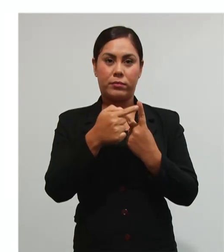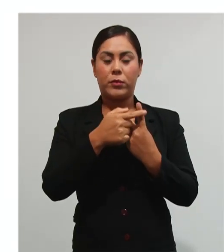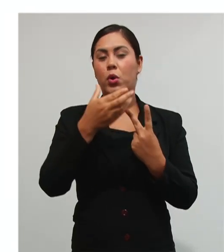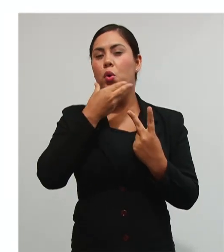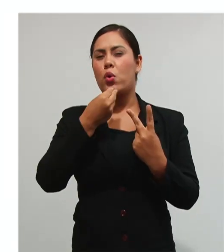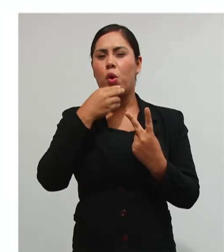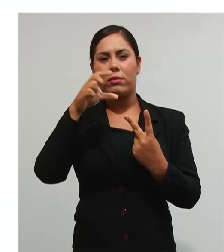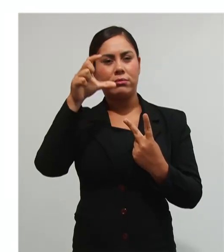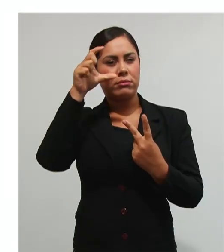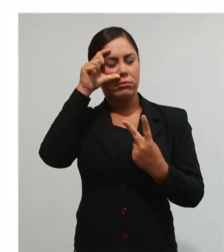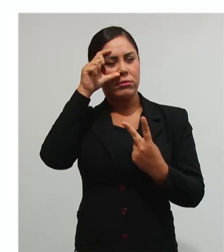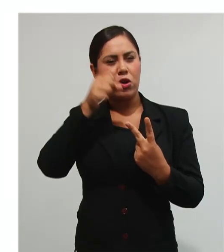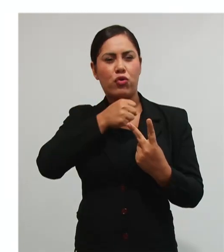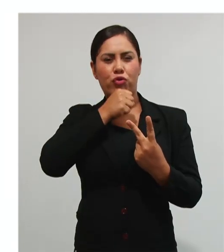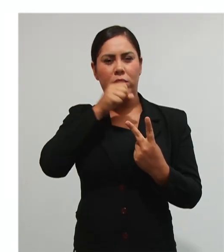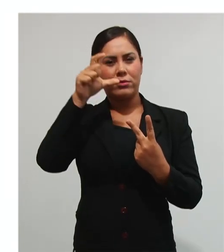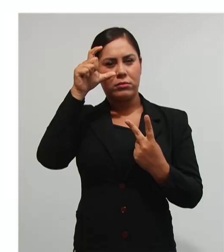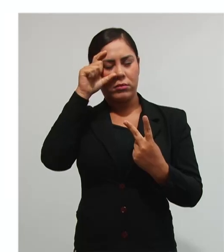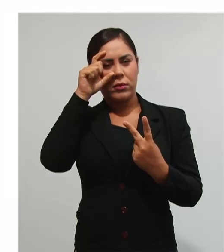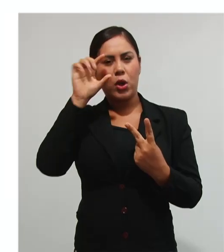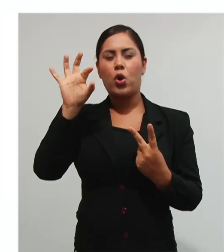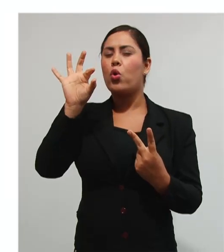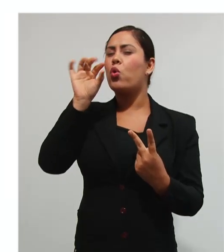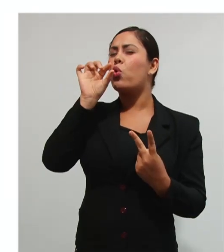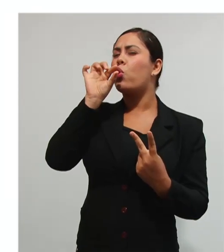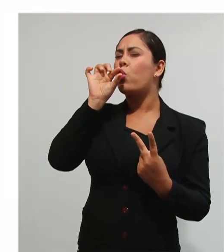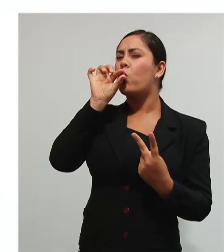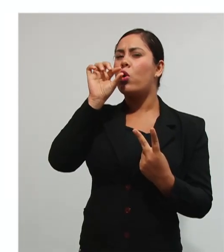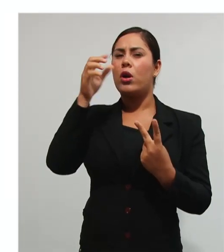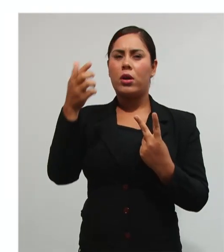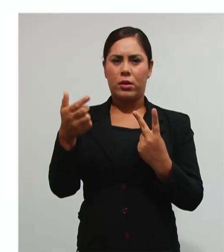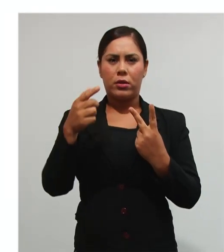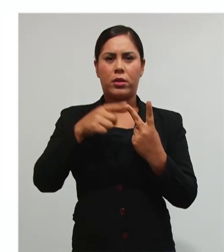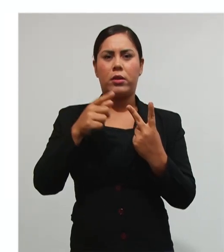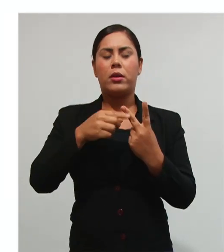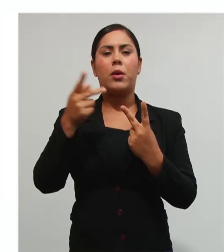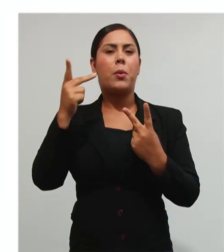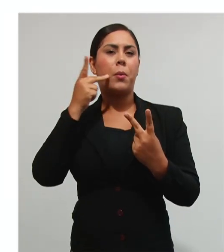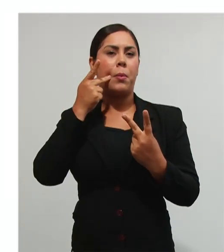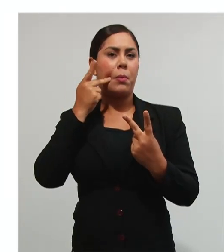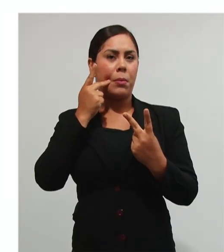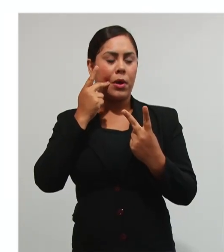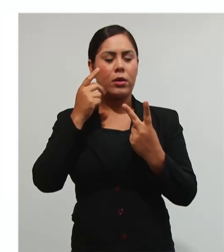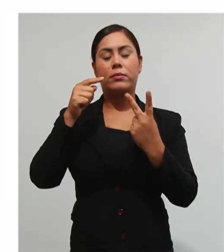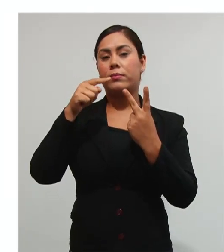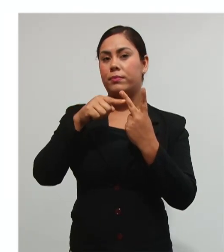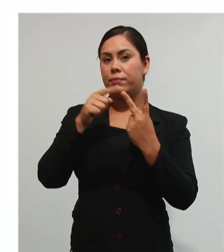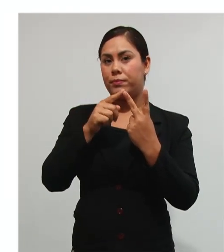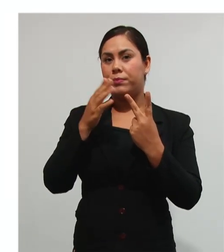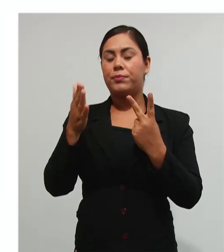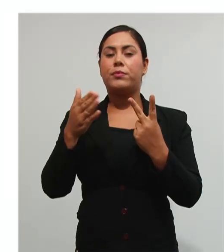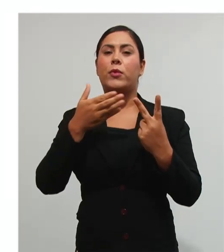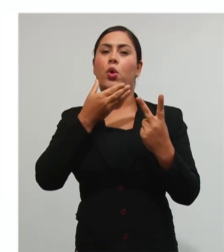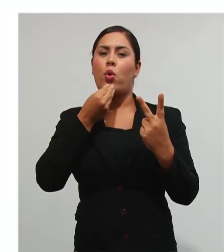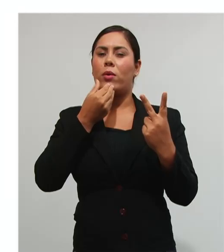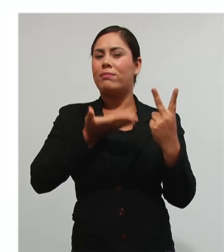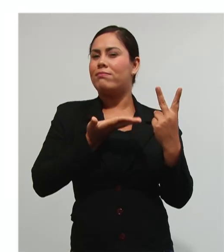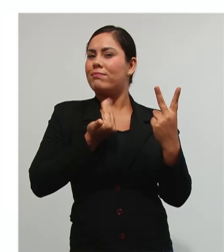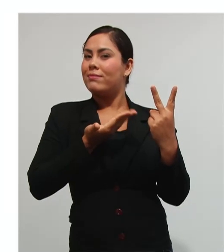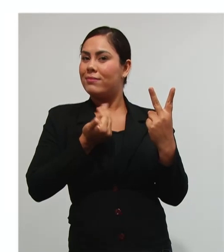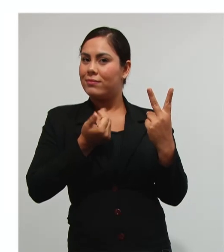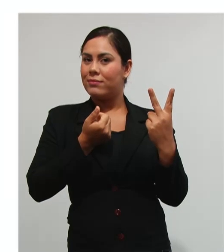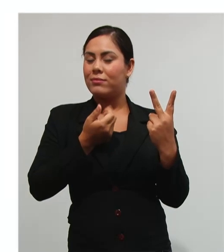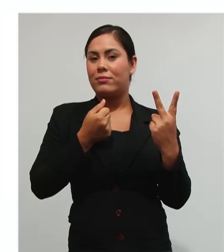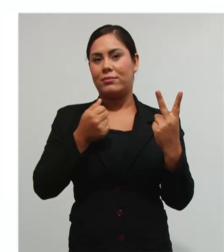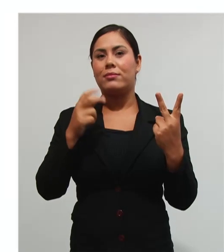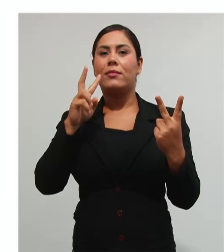de óculos com um cachimbo na boca, que é o Jean Piaget, e ao lado um rapaz mais jovem, que é o